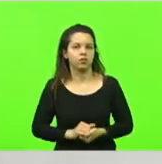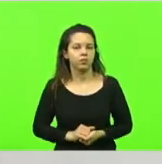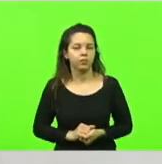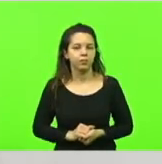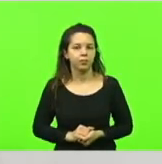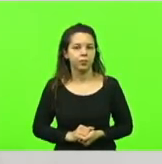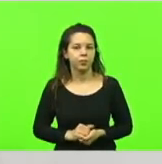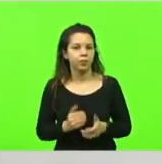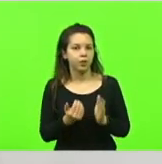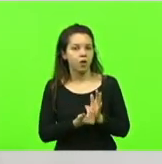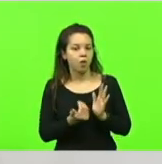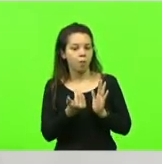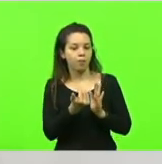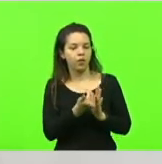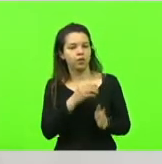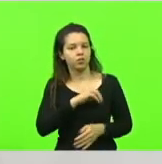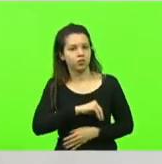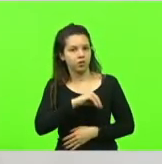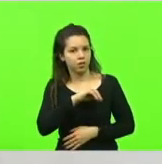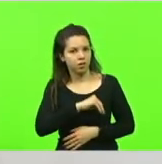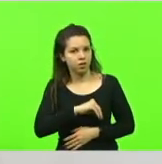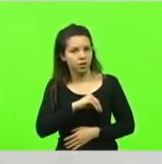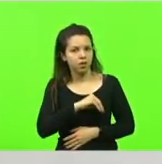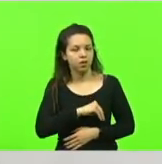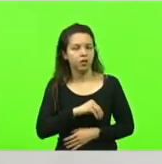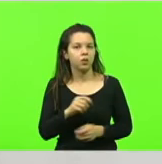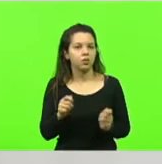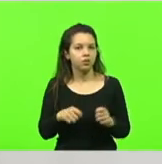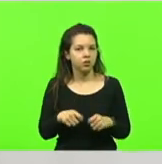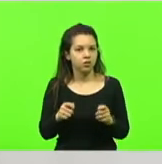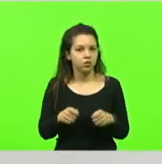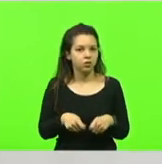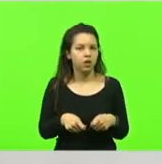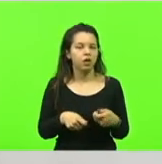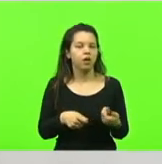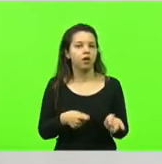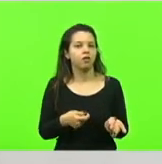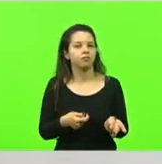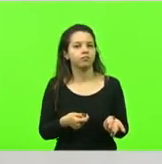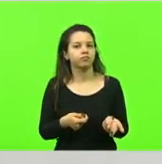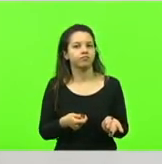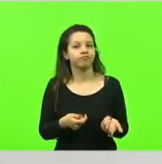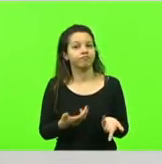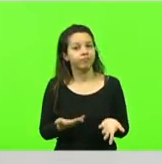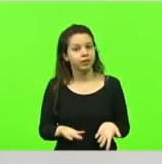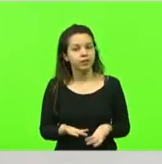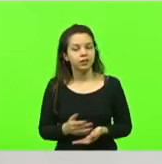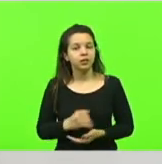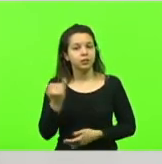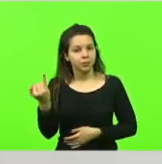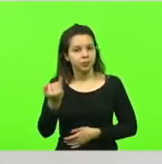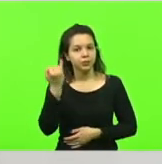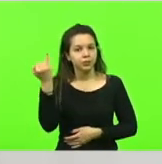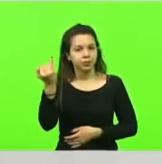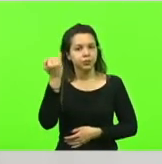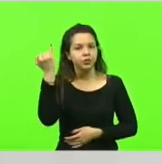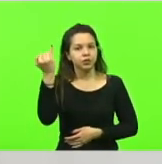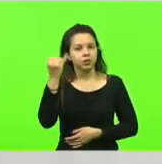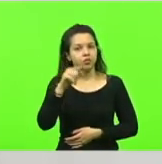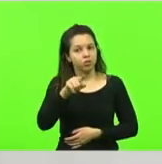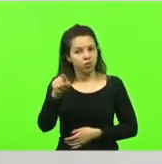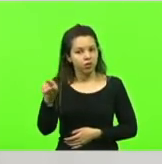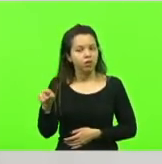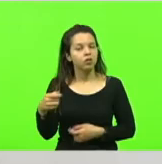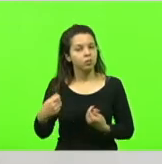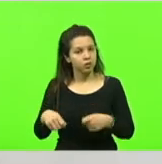um aumento no seu salário, né? Uma recomposição, enfim. E isso é importante, né, que eles corram